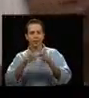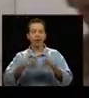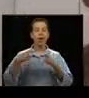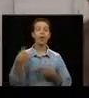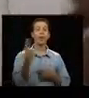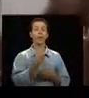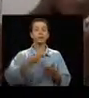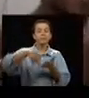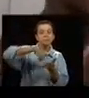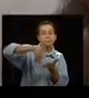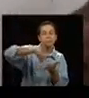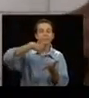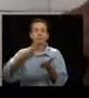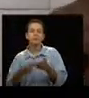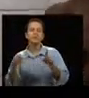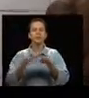Ordinário vai,